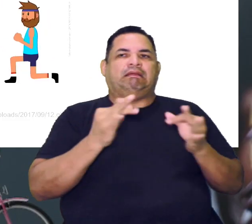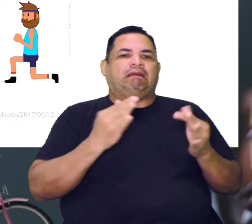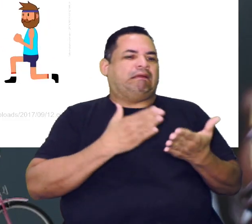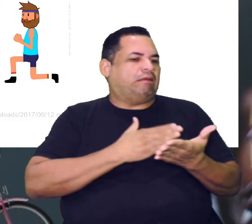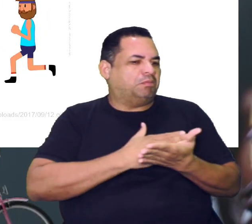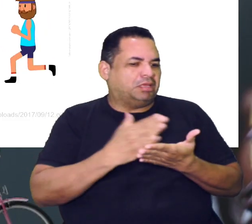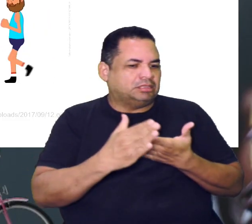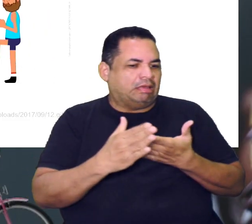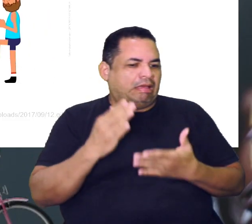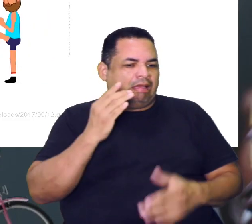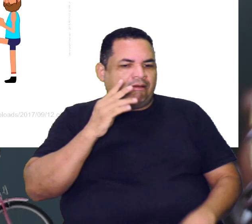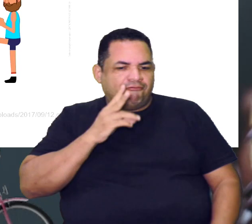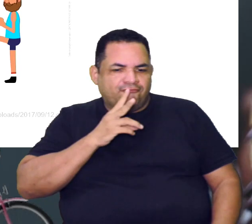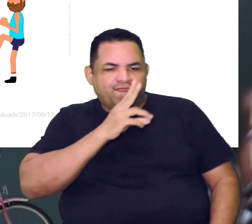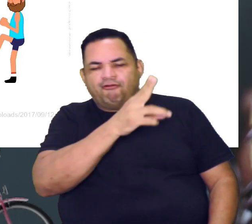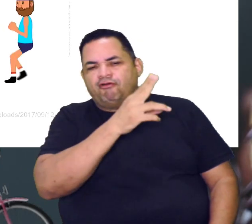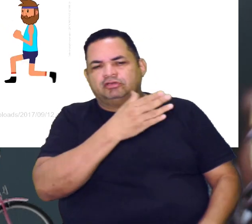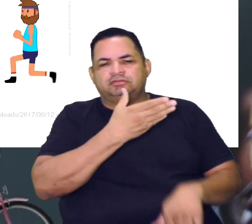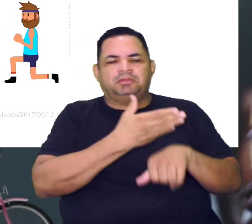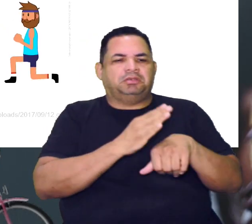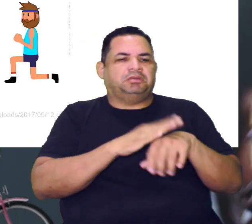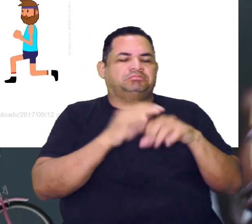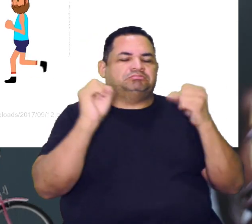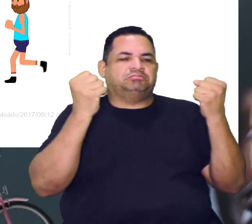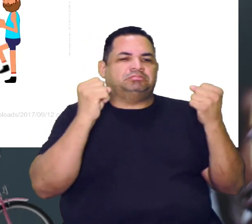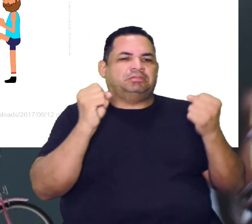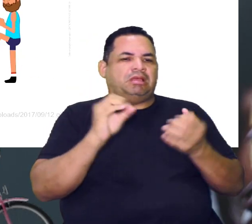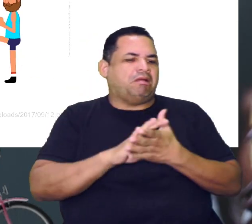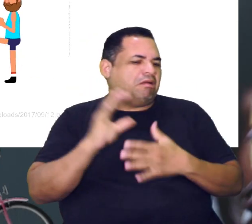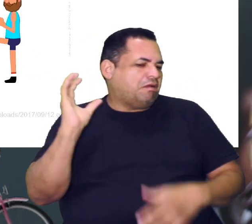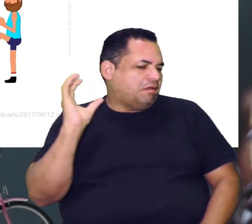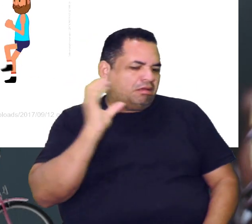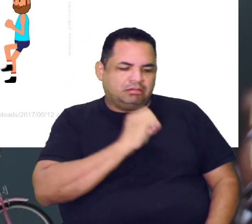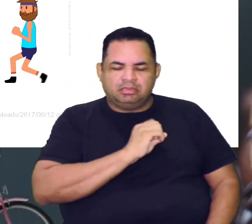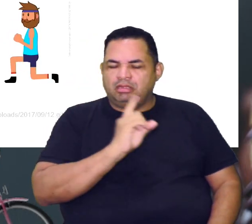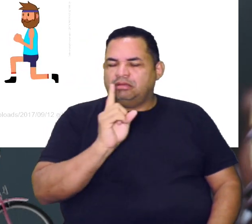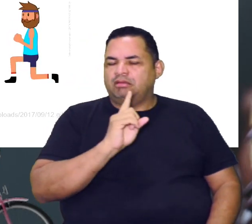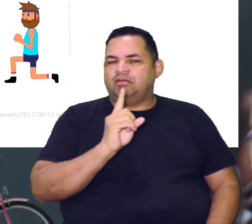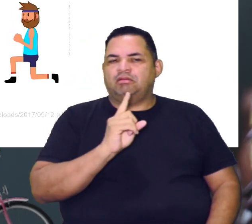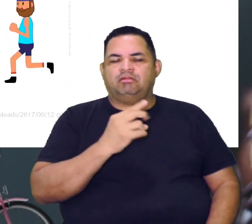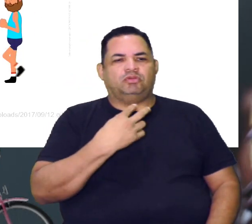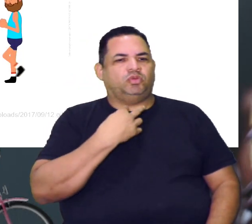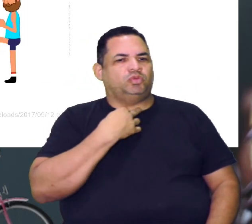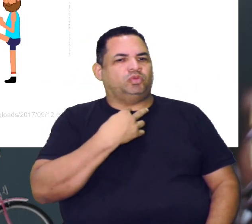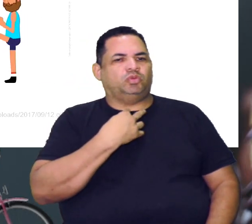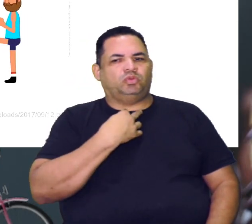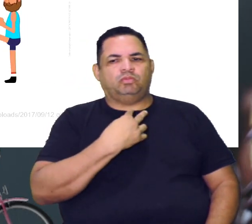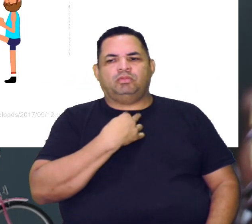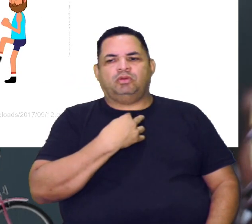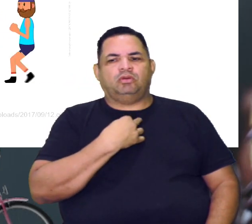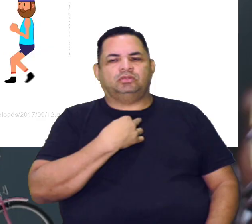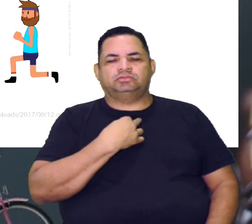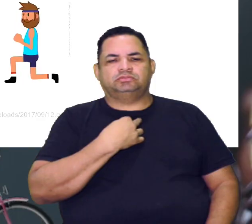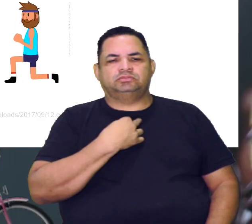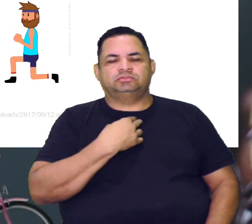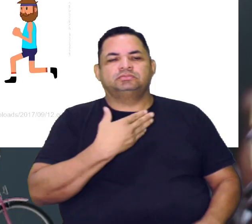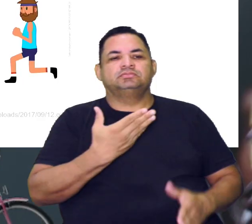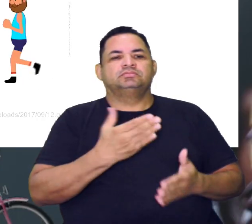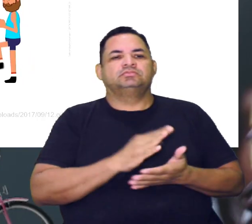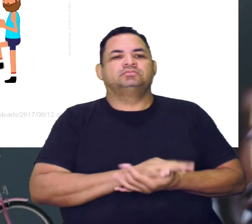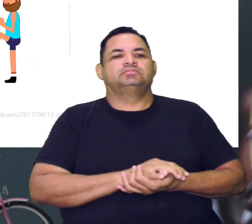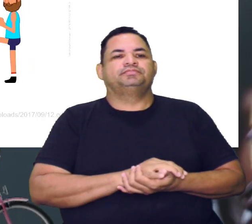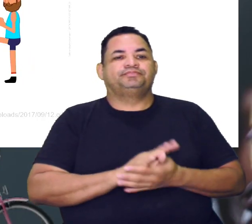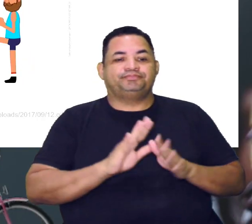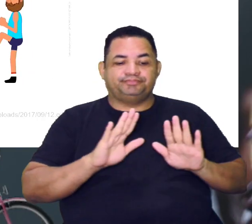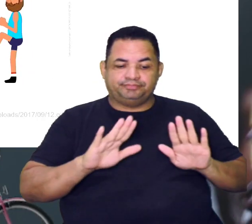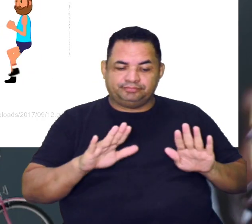simplesmente começar uma prática de exercícios e já fazer aquela com muita intensidade, com muita força, né? Não,